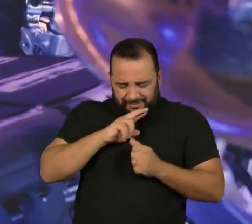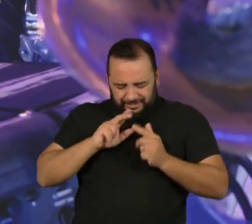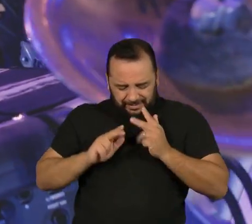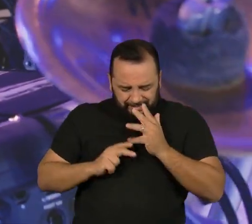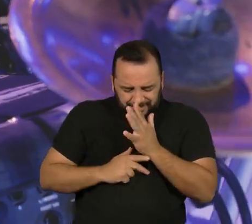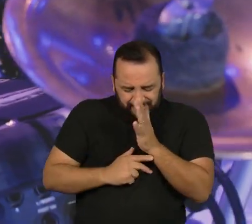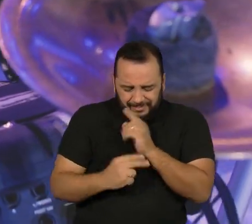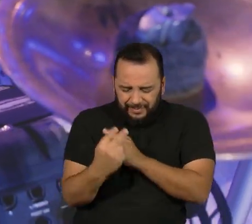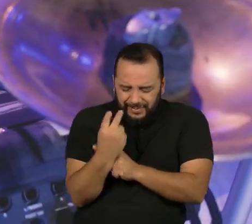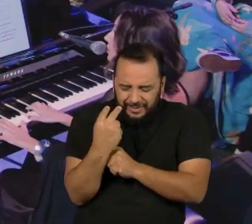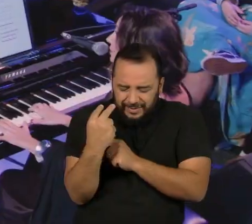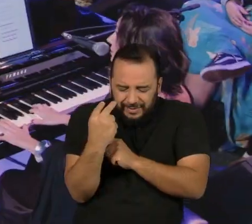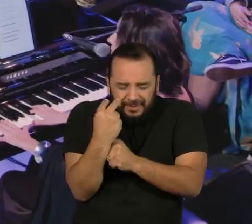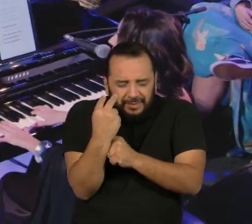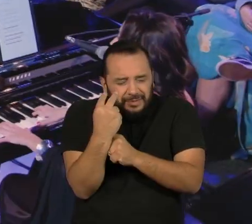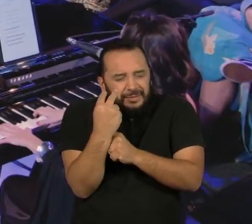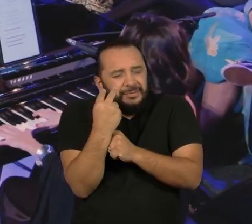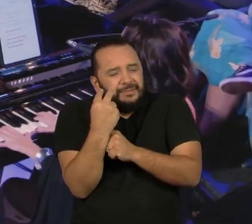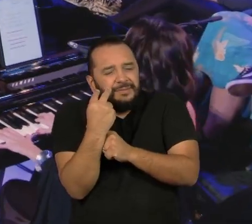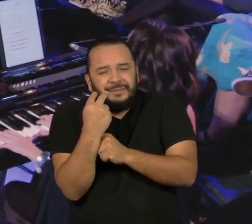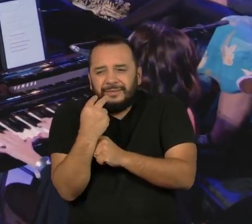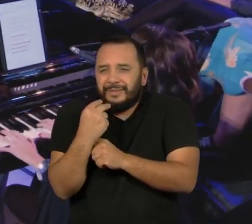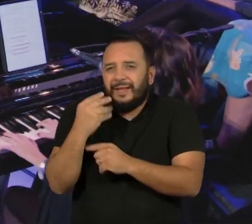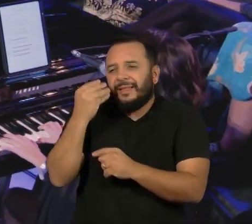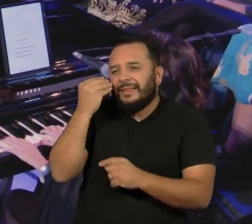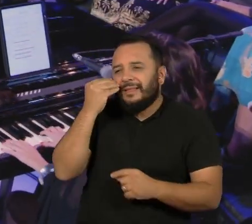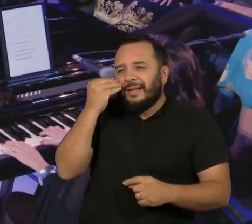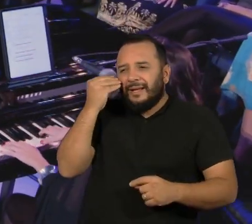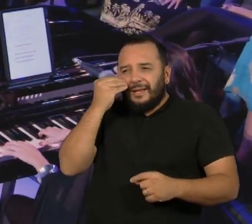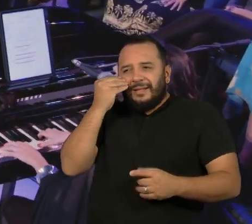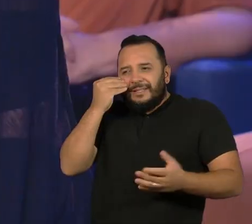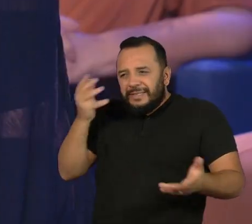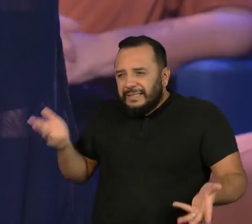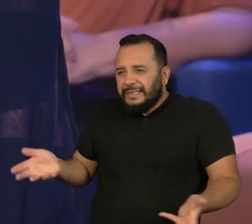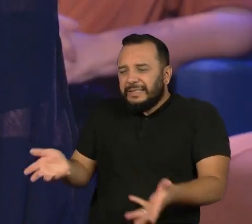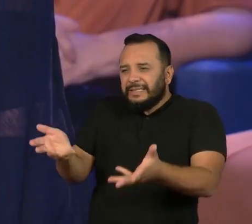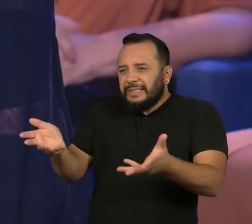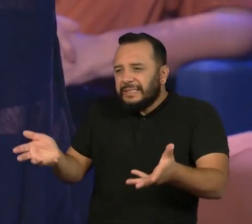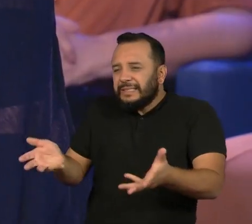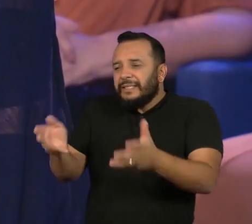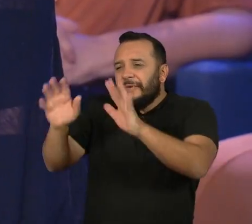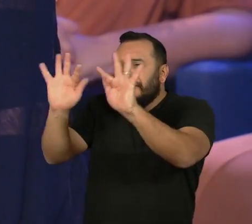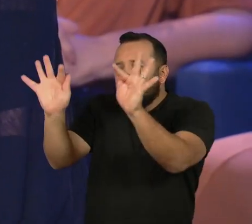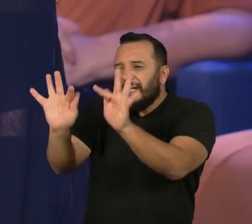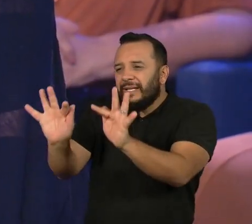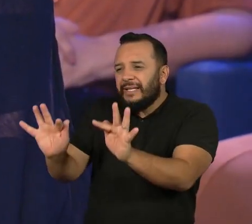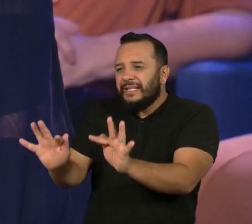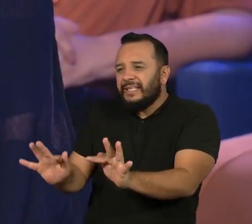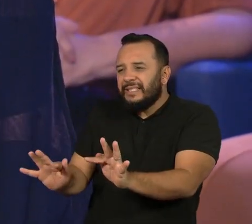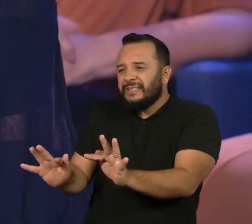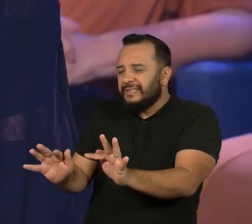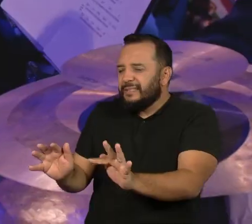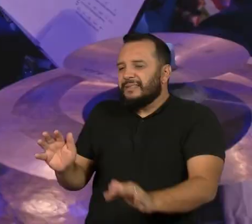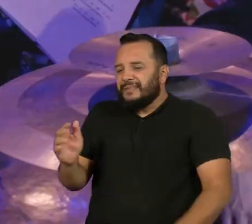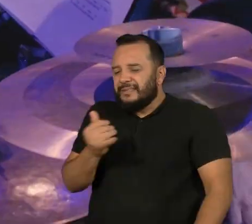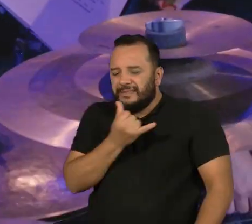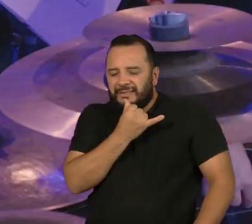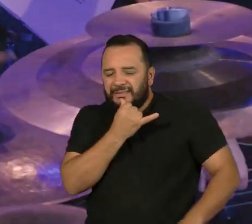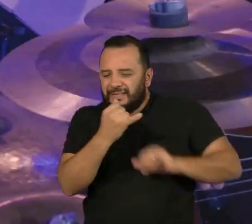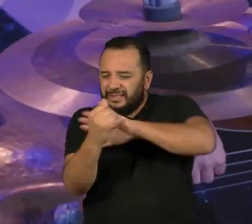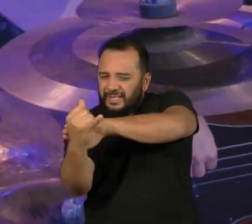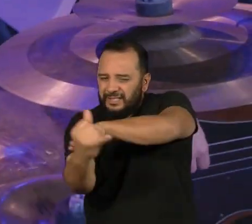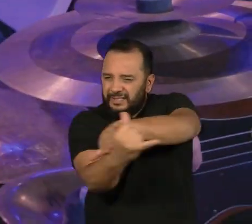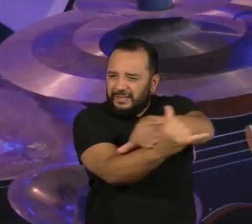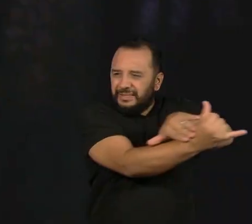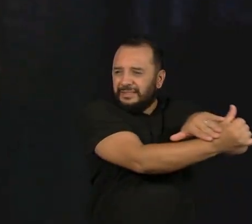Tente ser feliz enquanto a tristeza estiver distraída. Conte